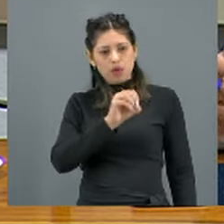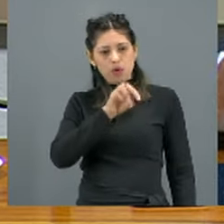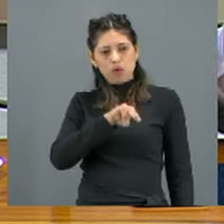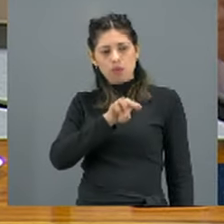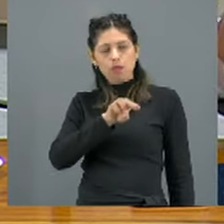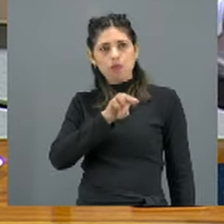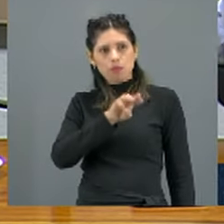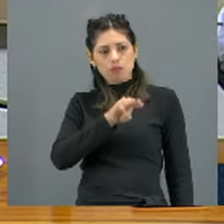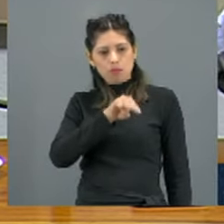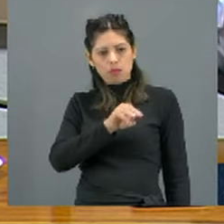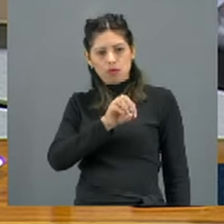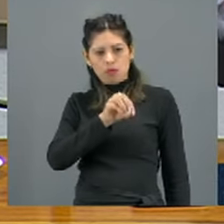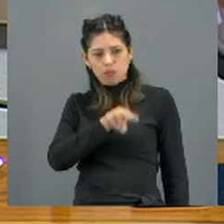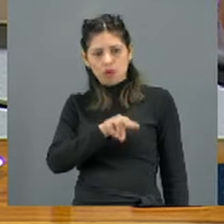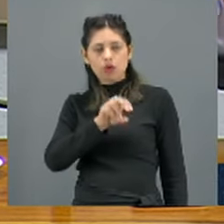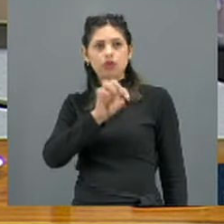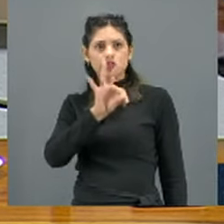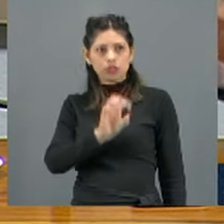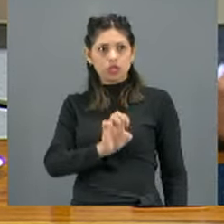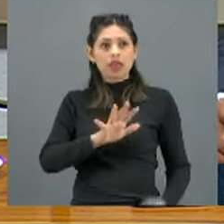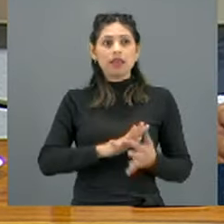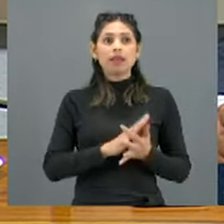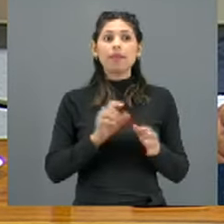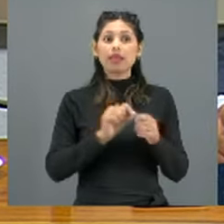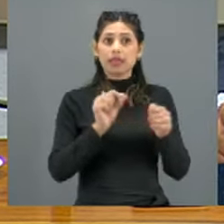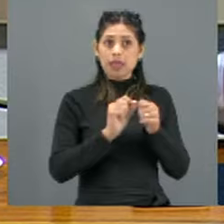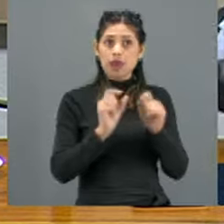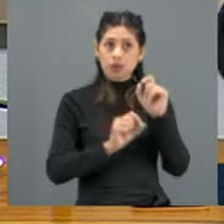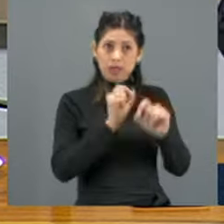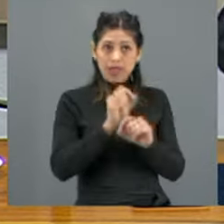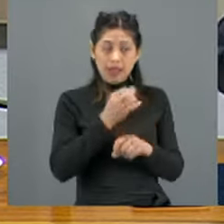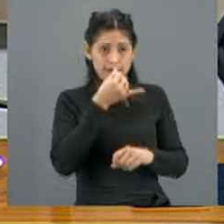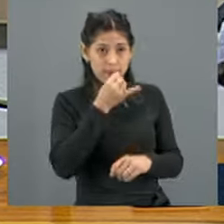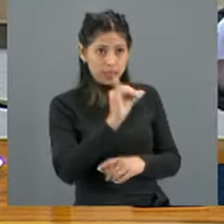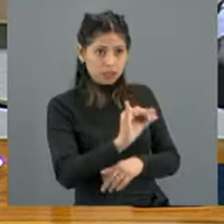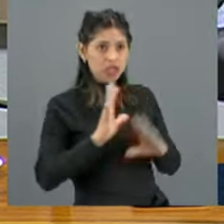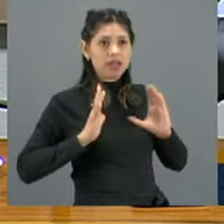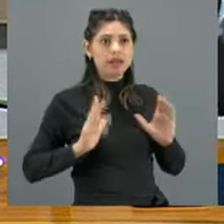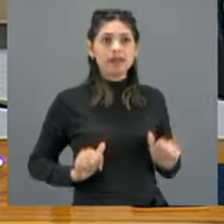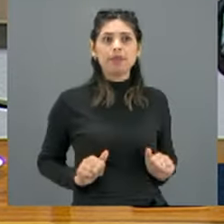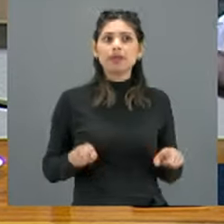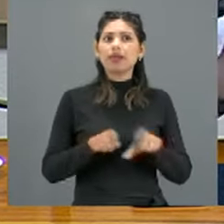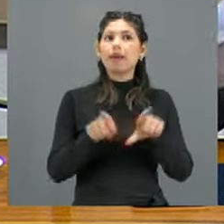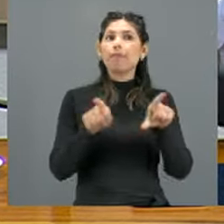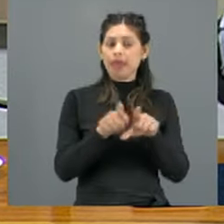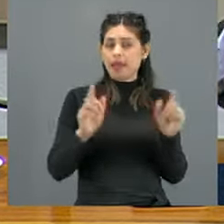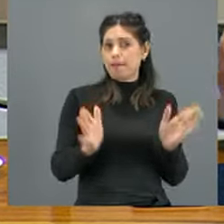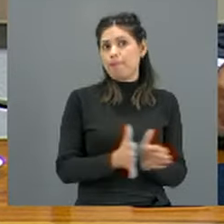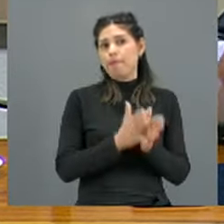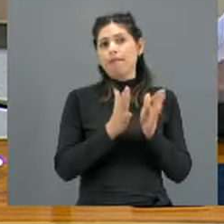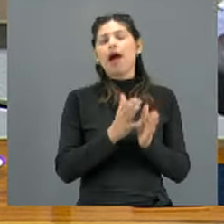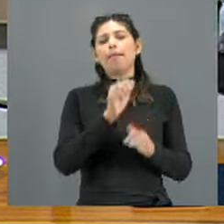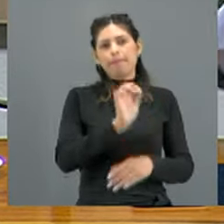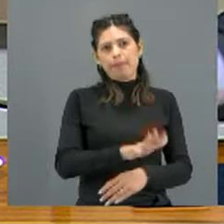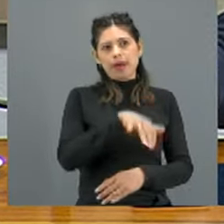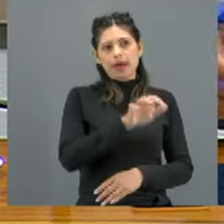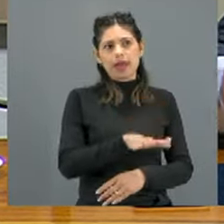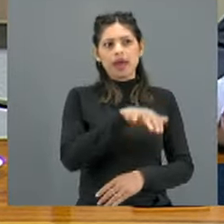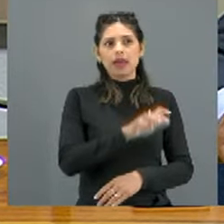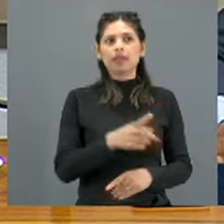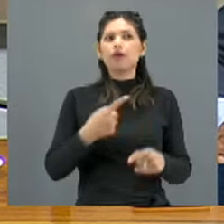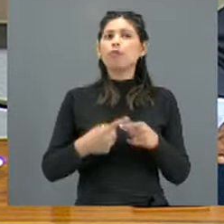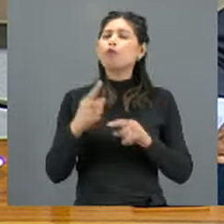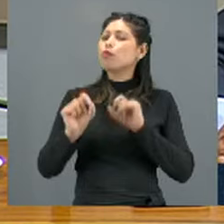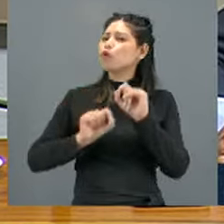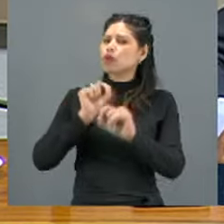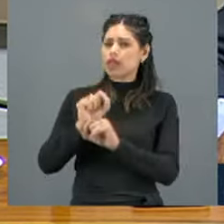para fazer uma hidrelétrica que é limpa, energia limpa, barata. Ela, sim, é sustentável, porque não acaba, né? A água não acaba. Até hoje